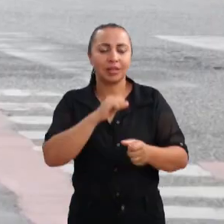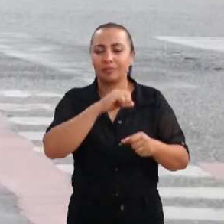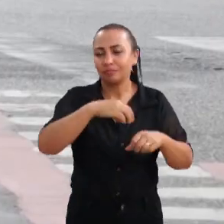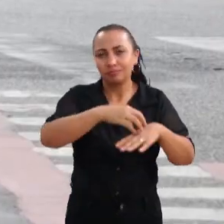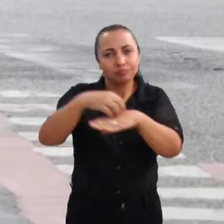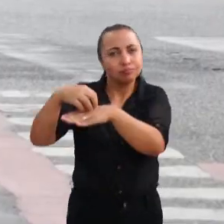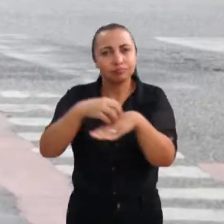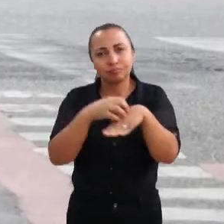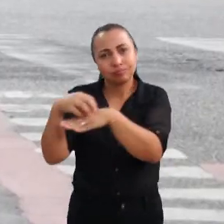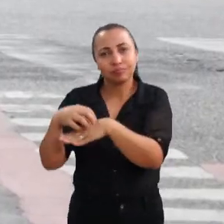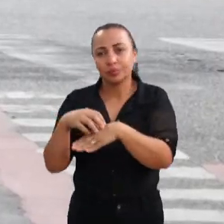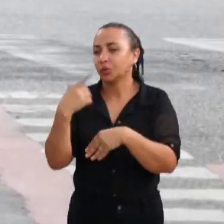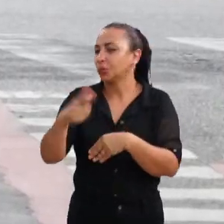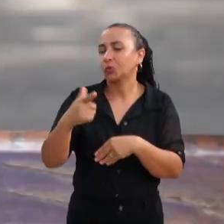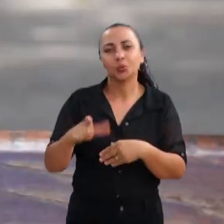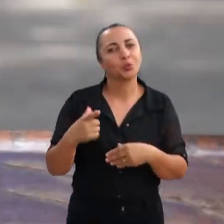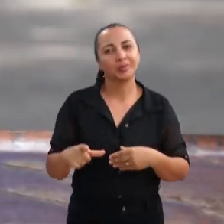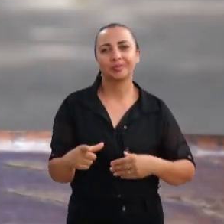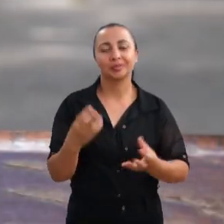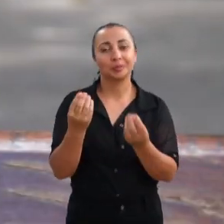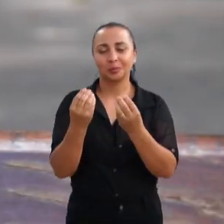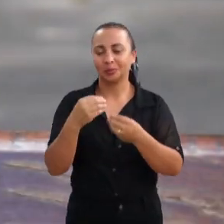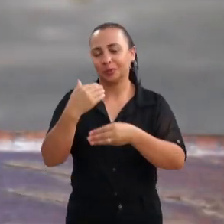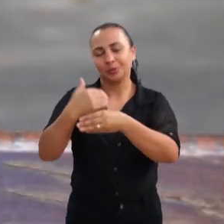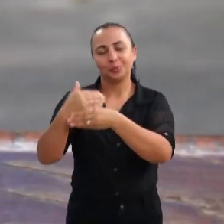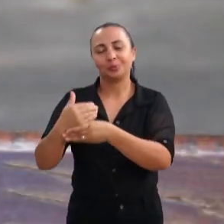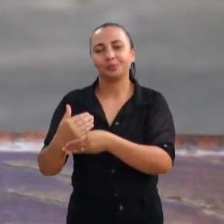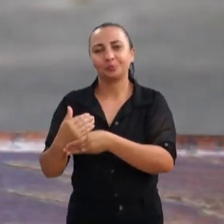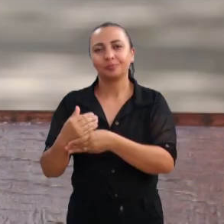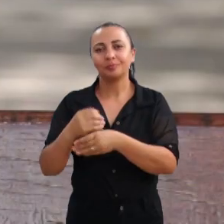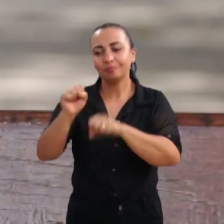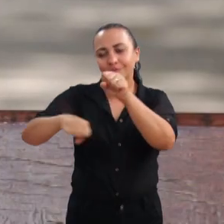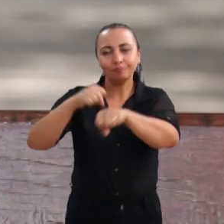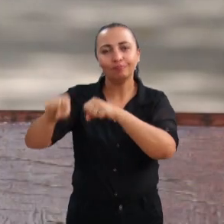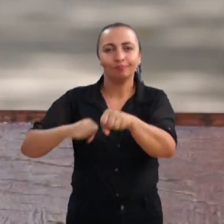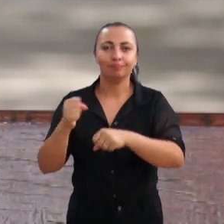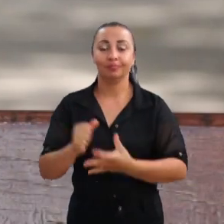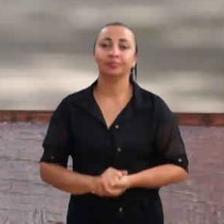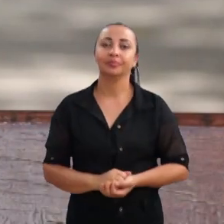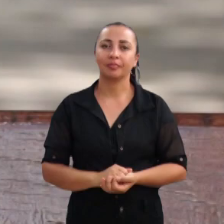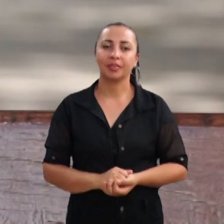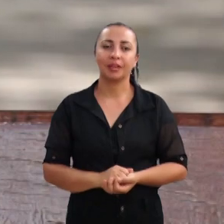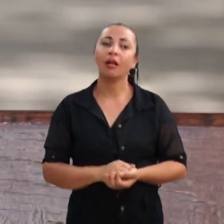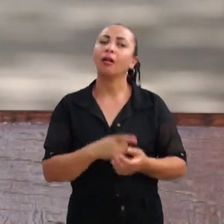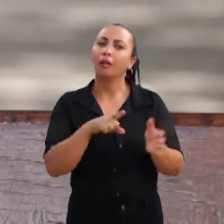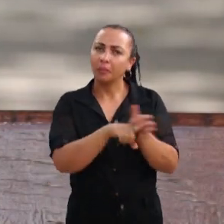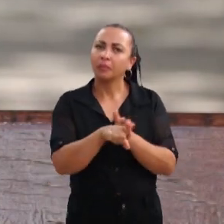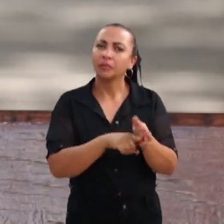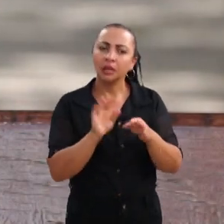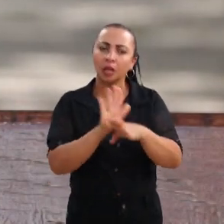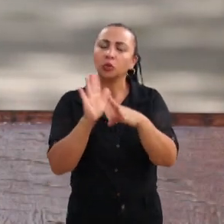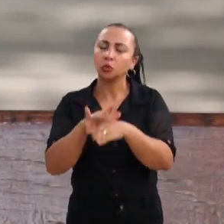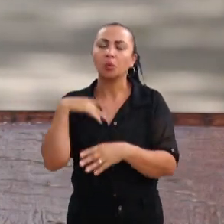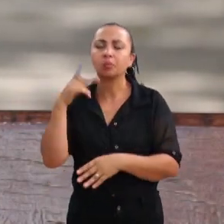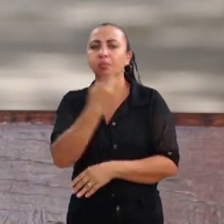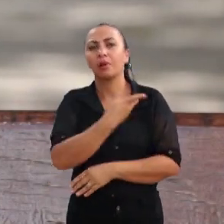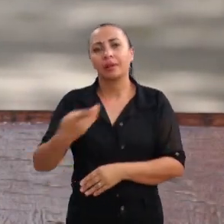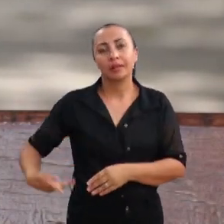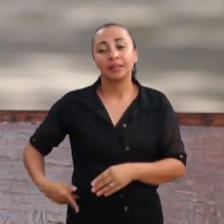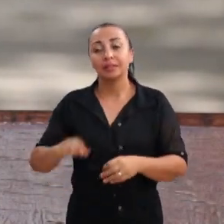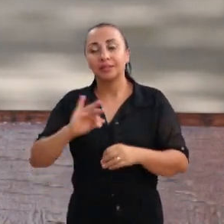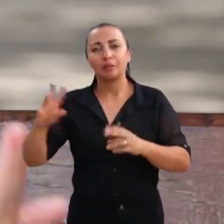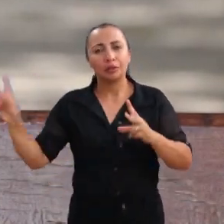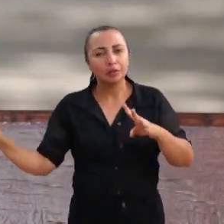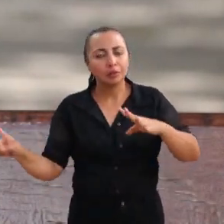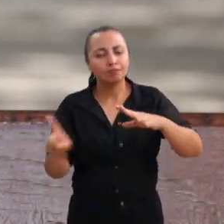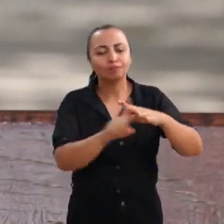esses bairros, não há a disponibilidade dessa infraestrutura. De fato, uma pesquisa que contribui para as políticas públicas, no sentido